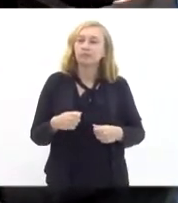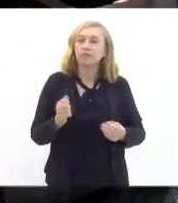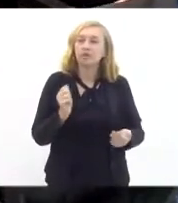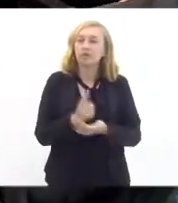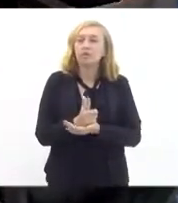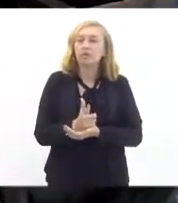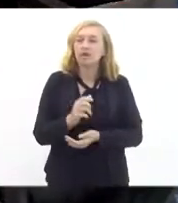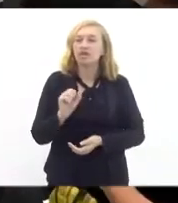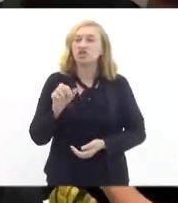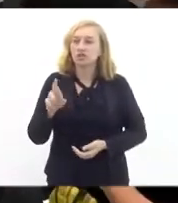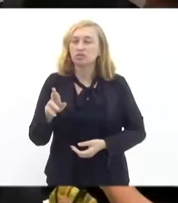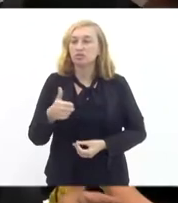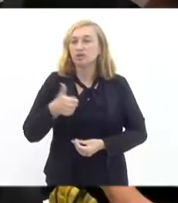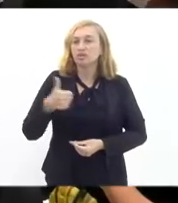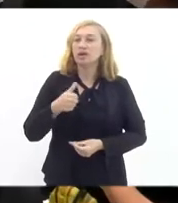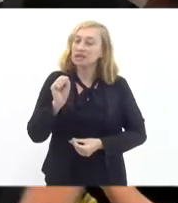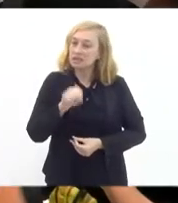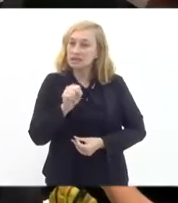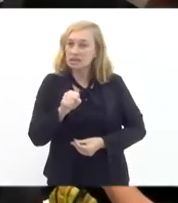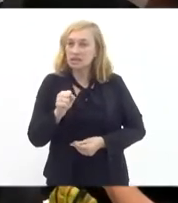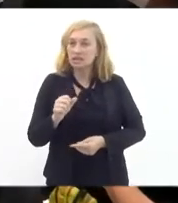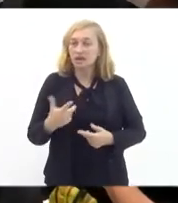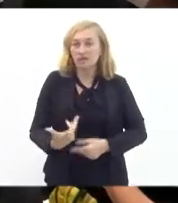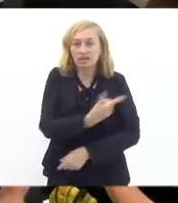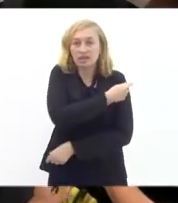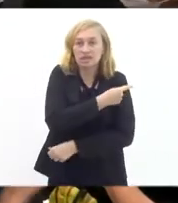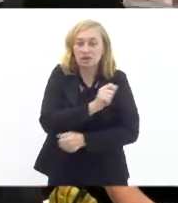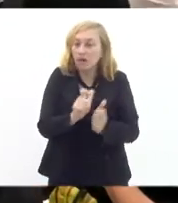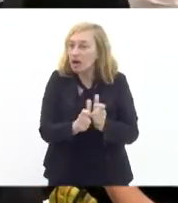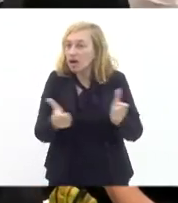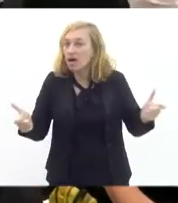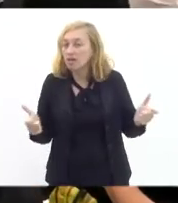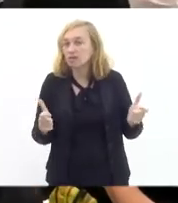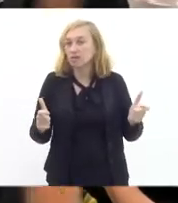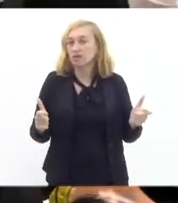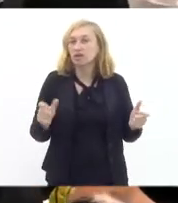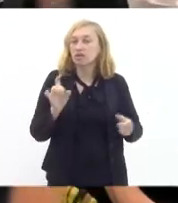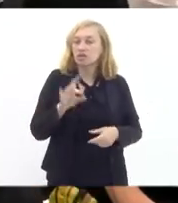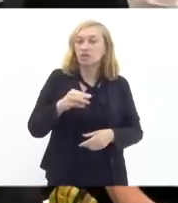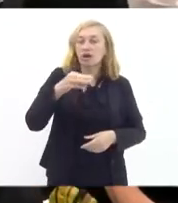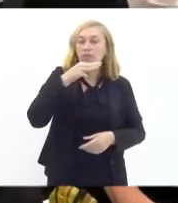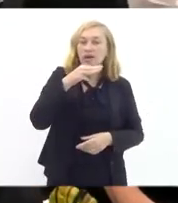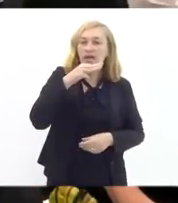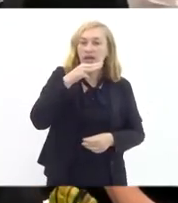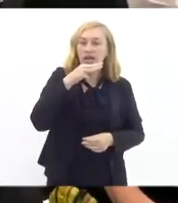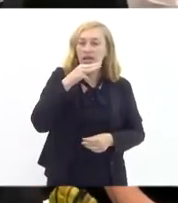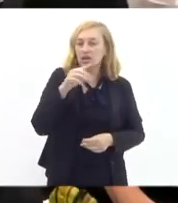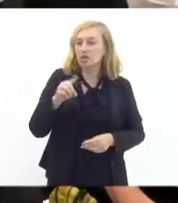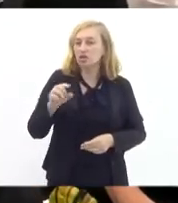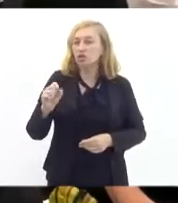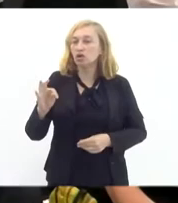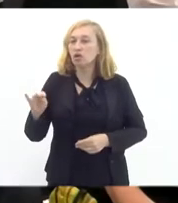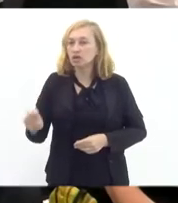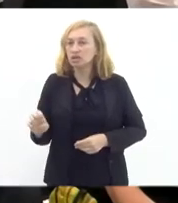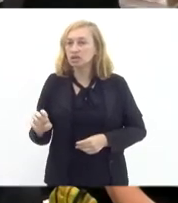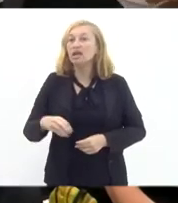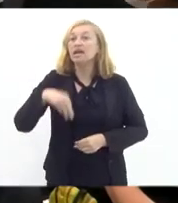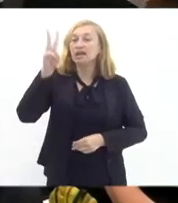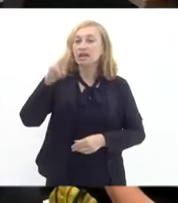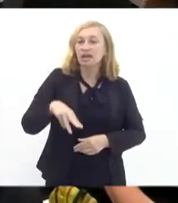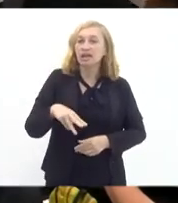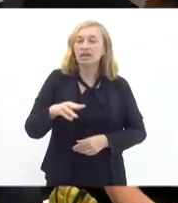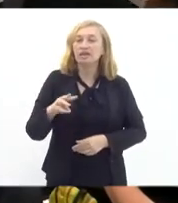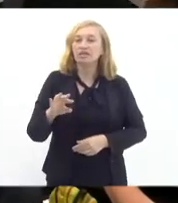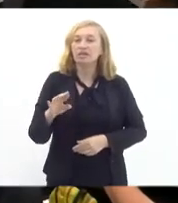sim, é caro. Sim, mas é uma ideia. É. A campanha de vacinação é mais ampla. Não poderia ficar só em Mangueira e Santos de Zoonoses, que é muito outra pouco, coisa, né? Quem está fazendo as